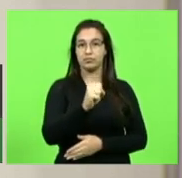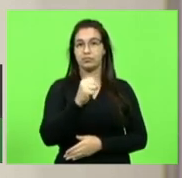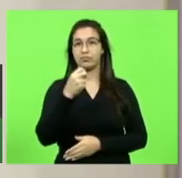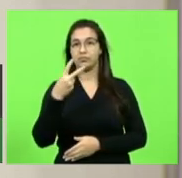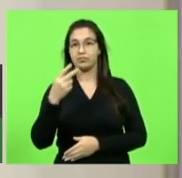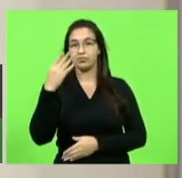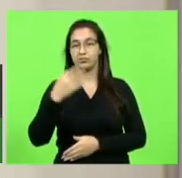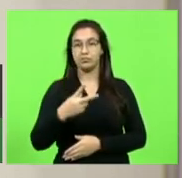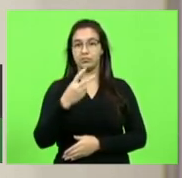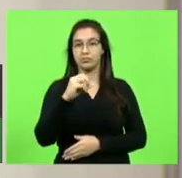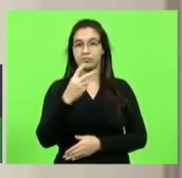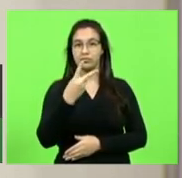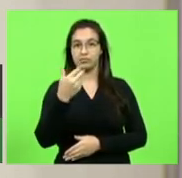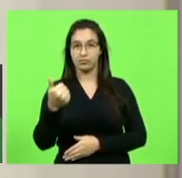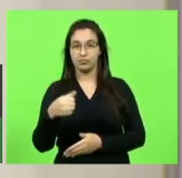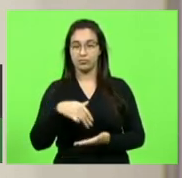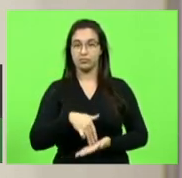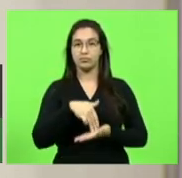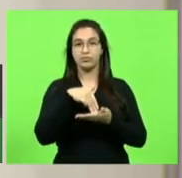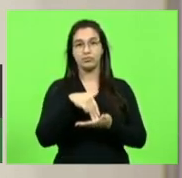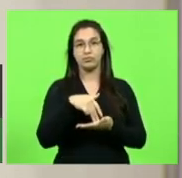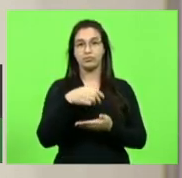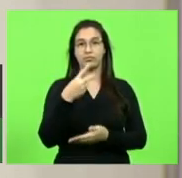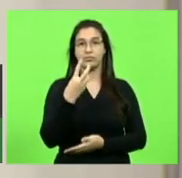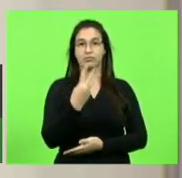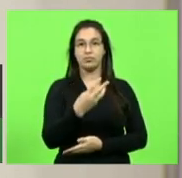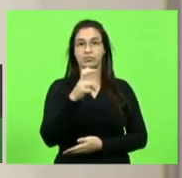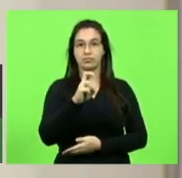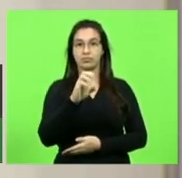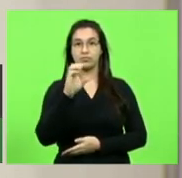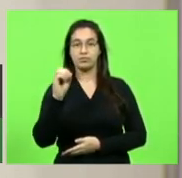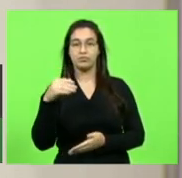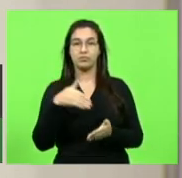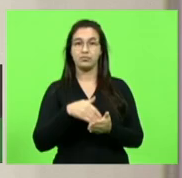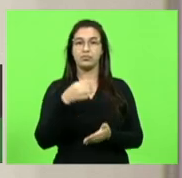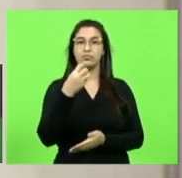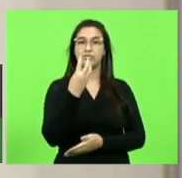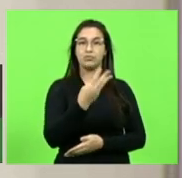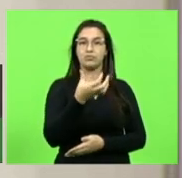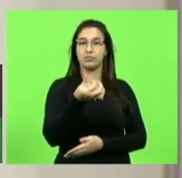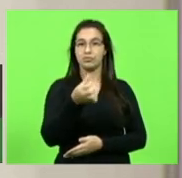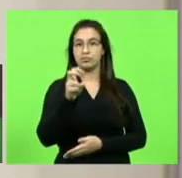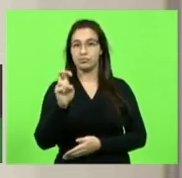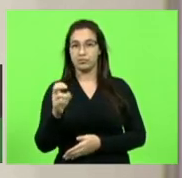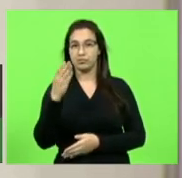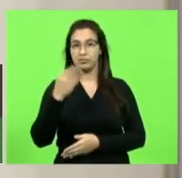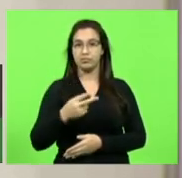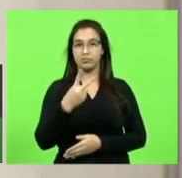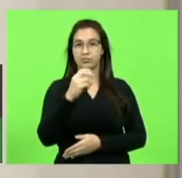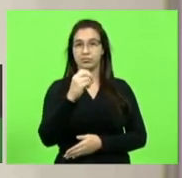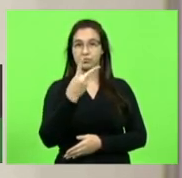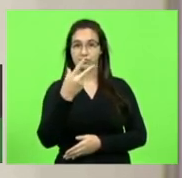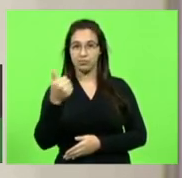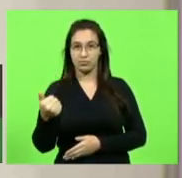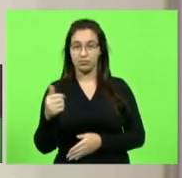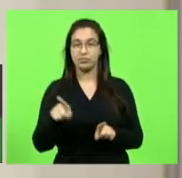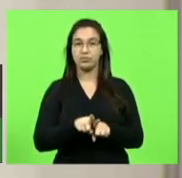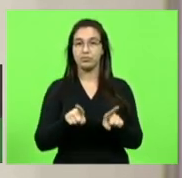382/2021, as moções números 358 a 365/2021, bem como os requerimentos